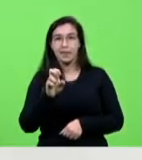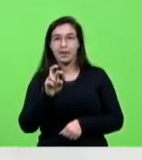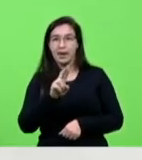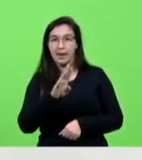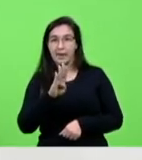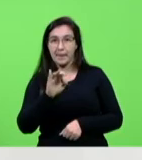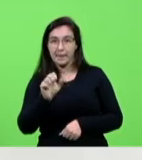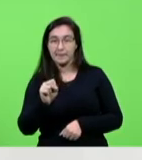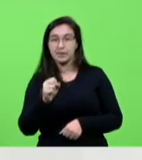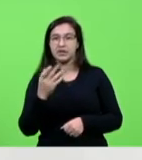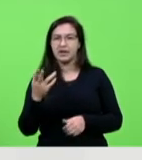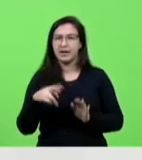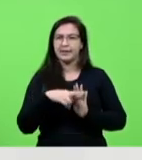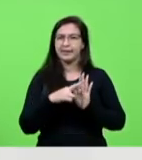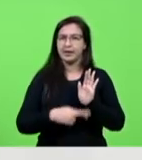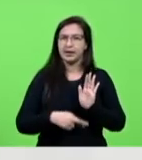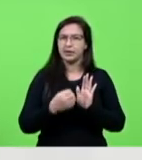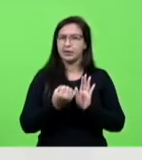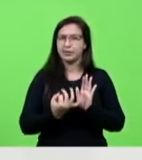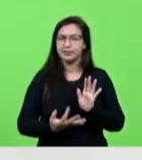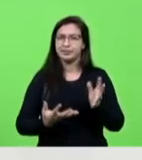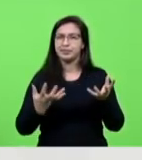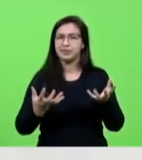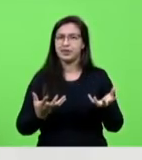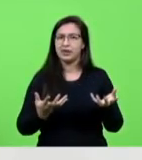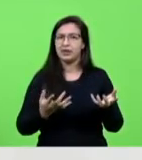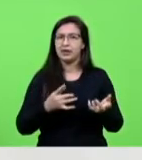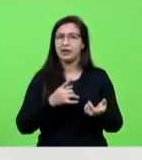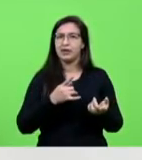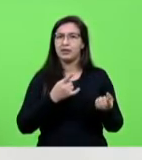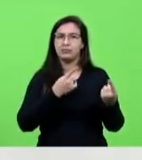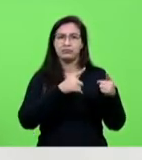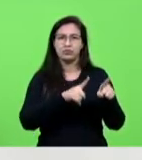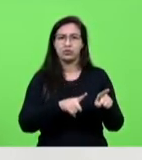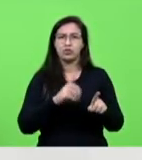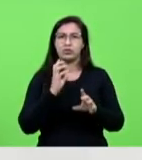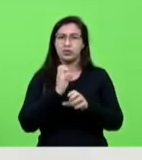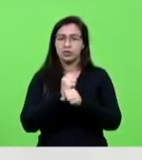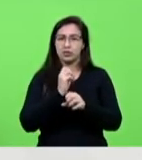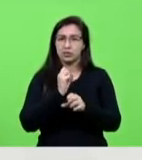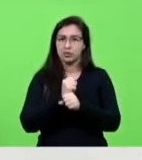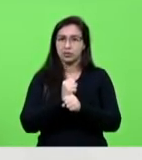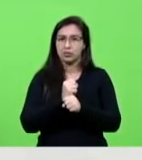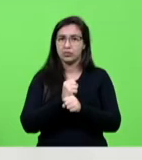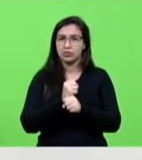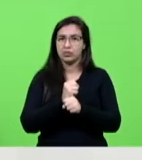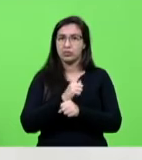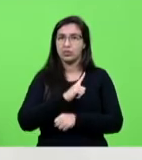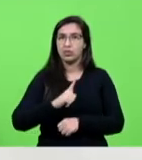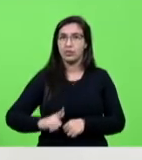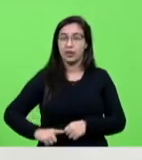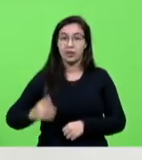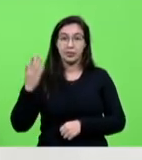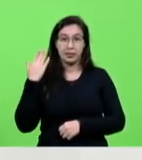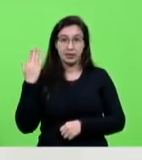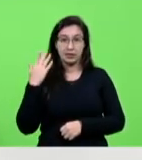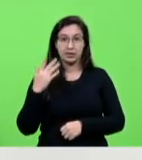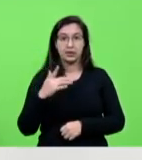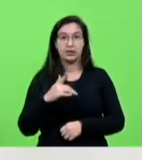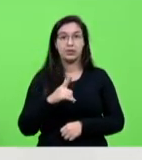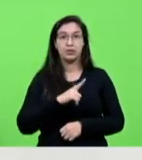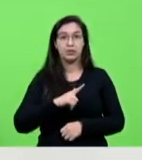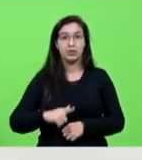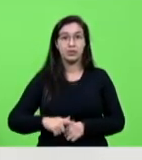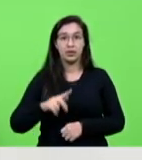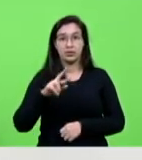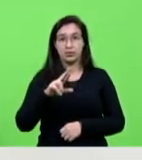dele, queria a reprovação das contas do governo, à época, do governo Raimundo Colombo,